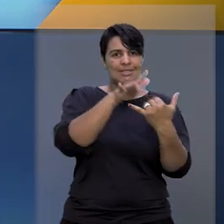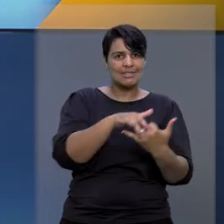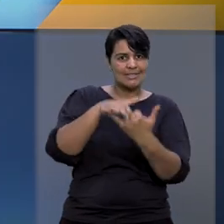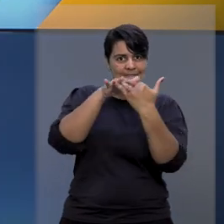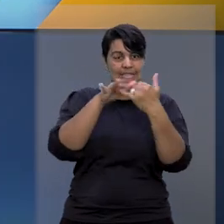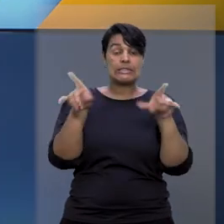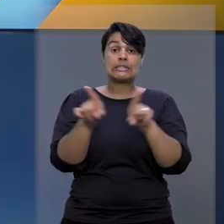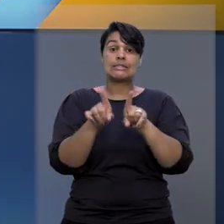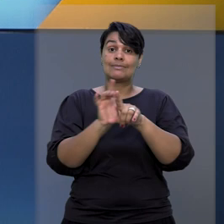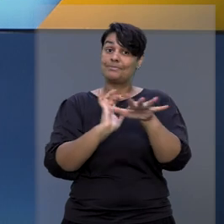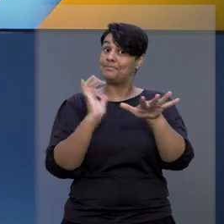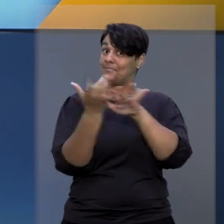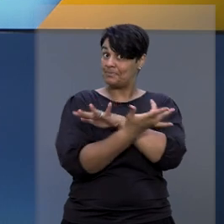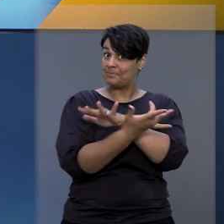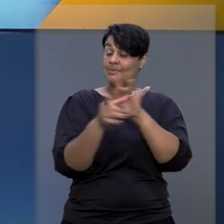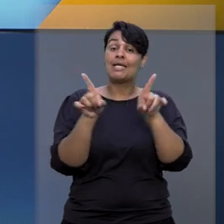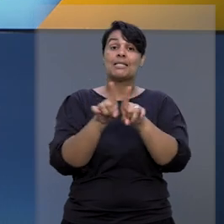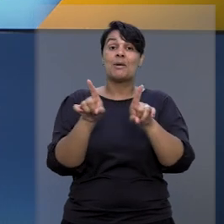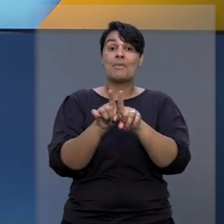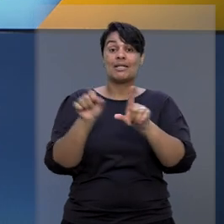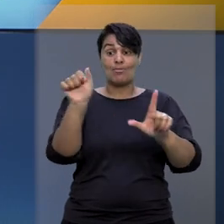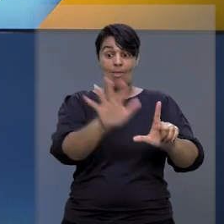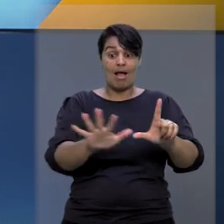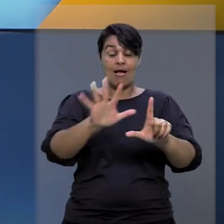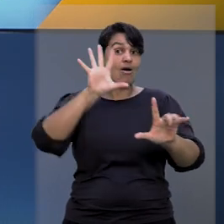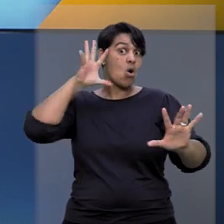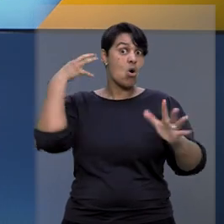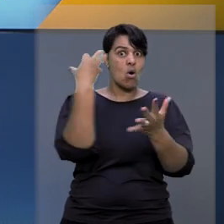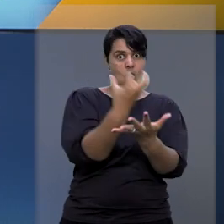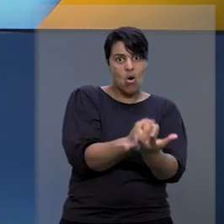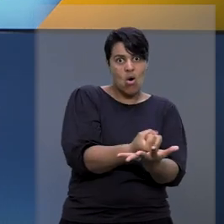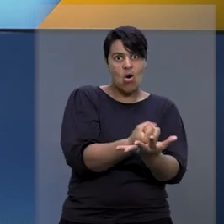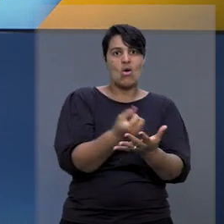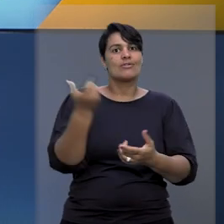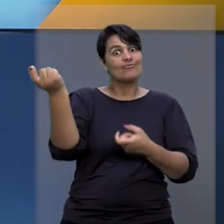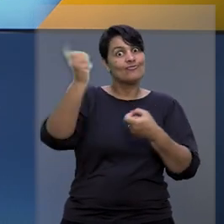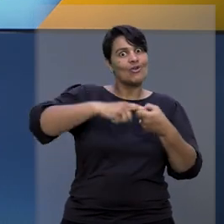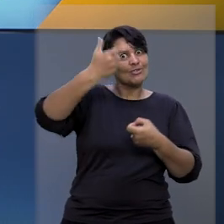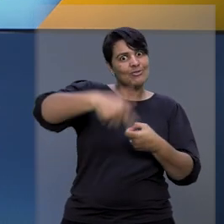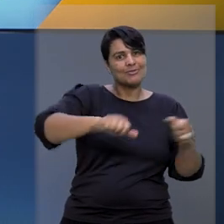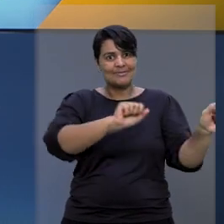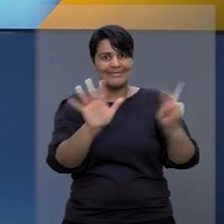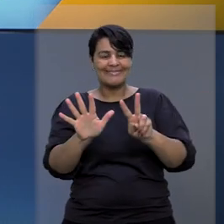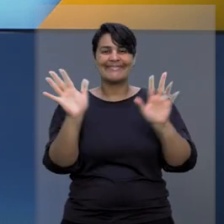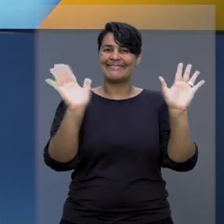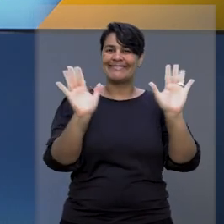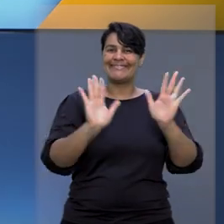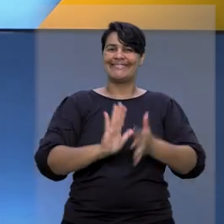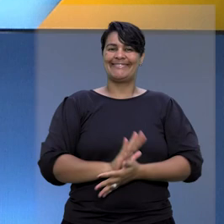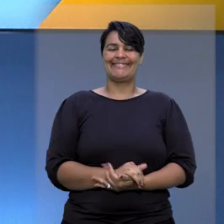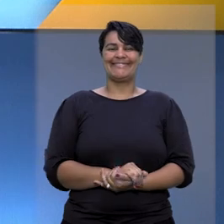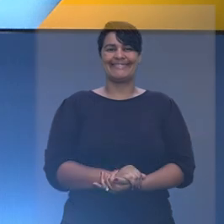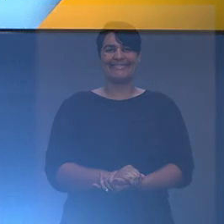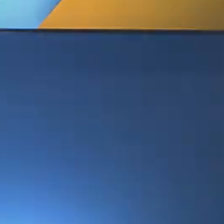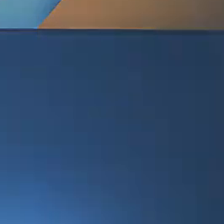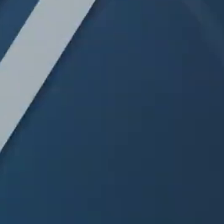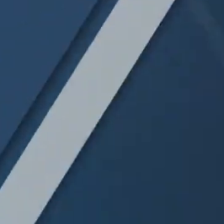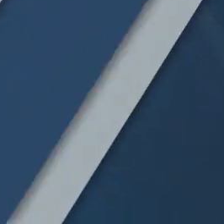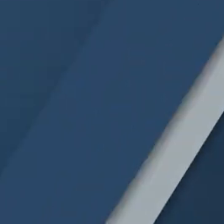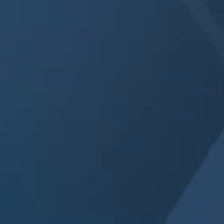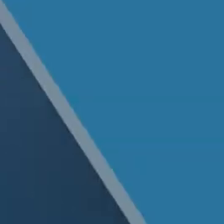canal do YouTube, nas redes sociais e nas plataformas de podcast. A gente volta semana que vem. Tchau, tchau!